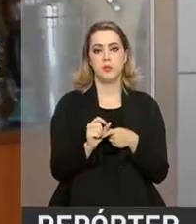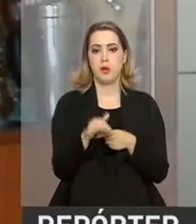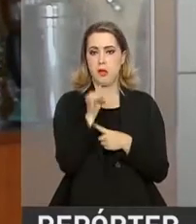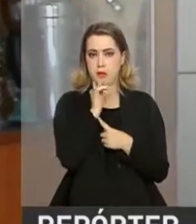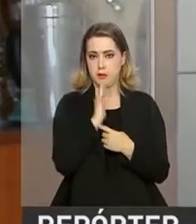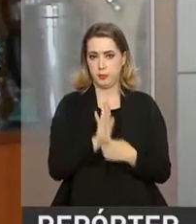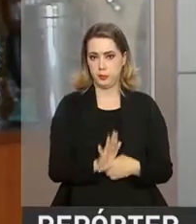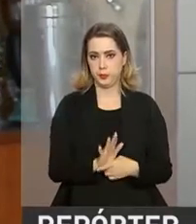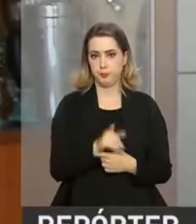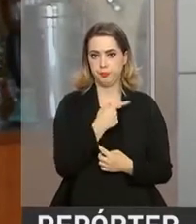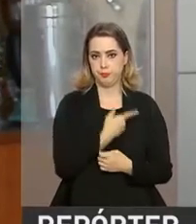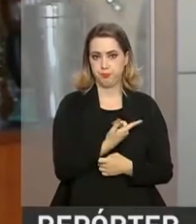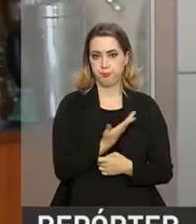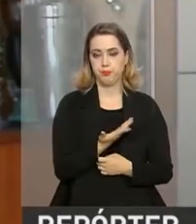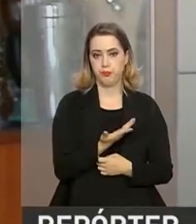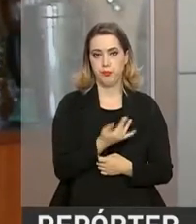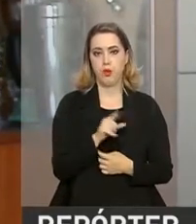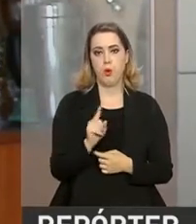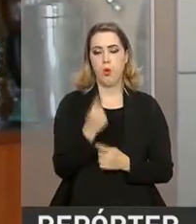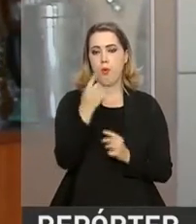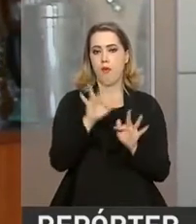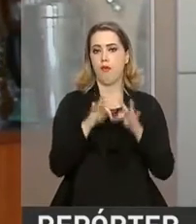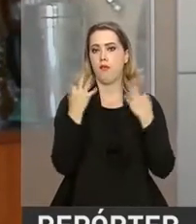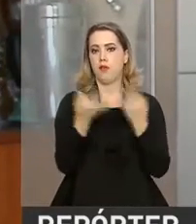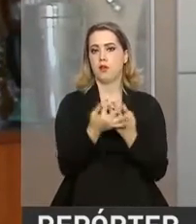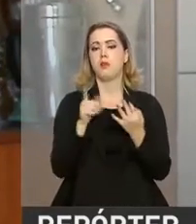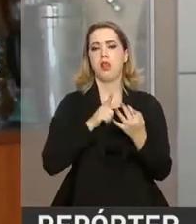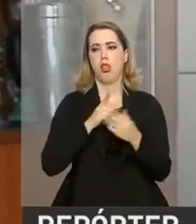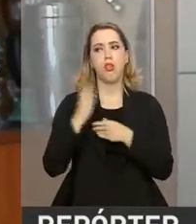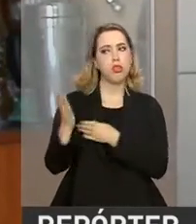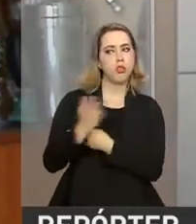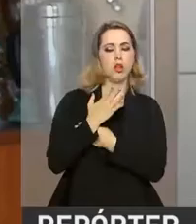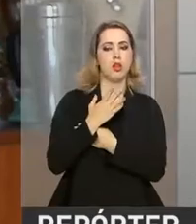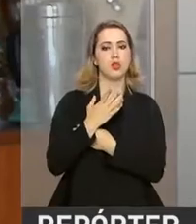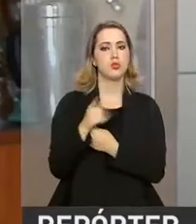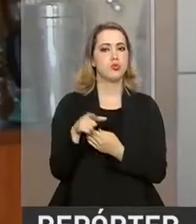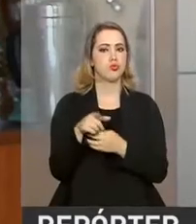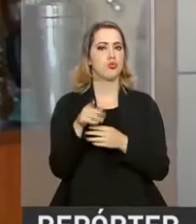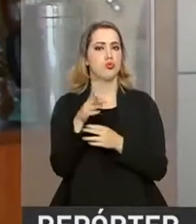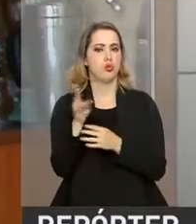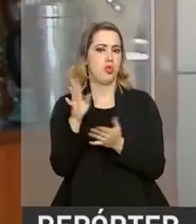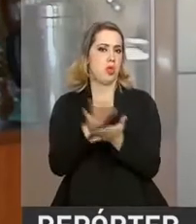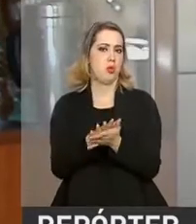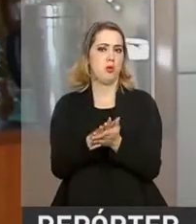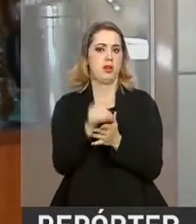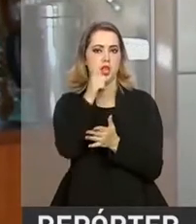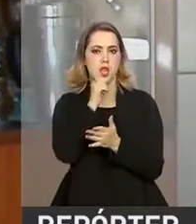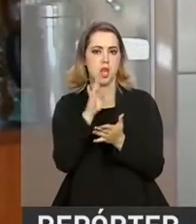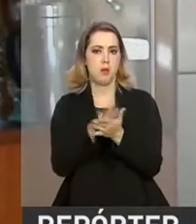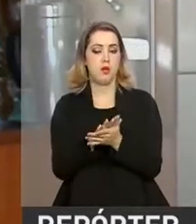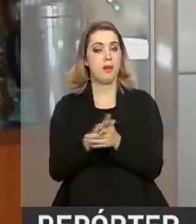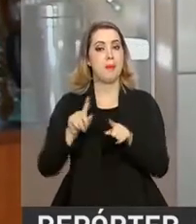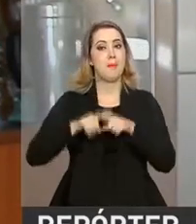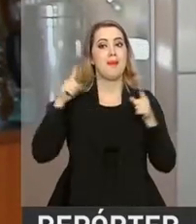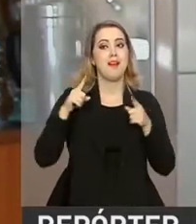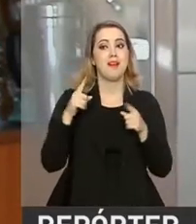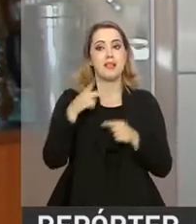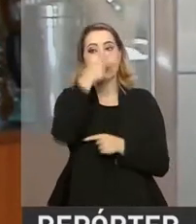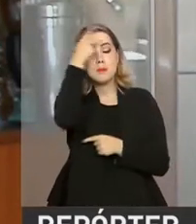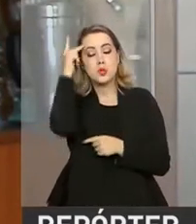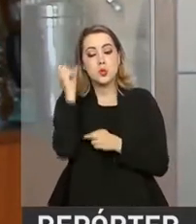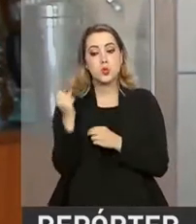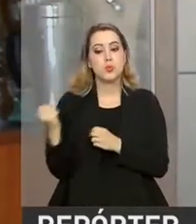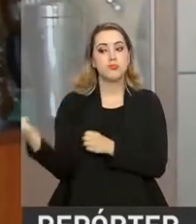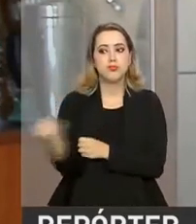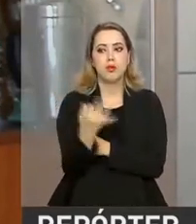ele você tem uma voz dentro de uma família pode ser que você tenha ajuda de seu parceiro seu companheiro pode ser que você seja sozinho como eu vi conhecido